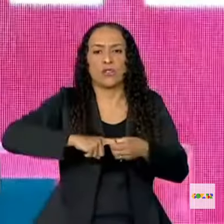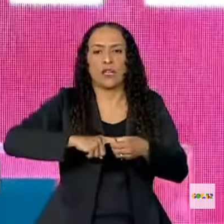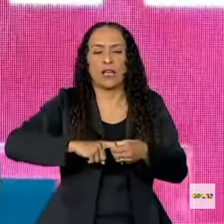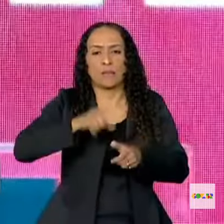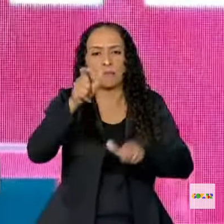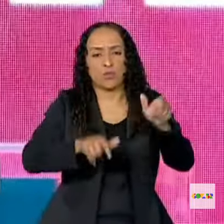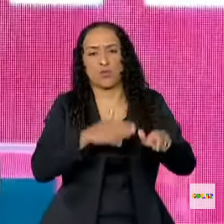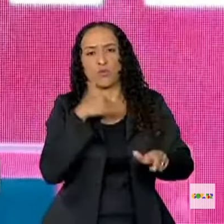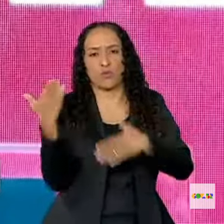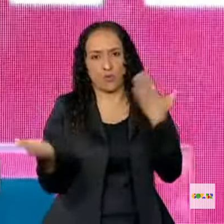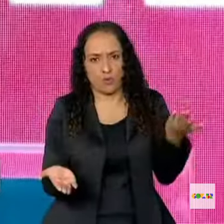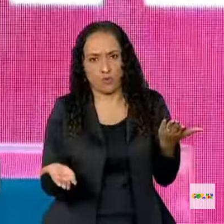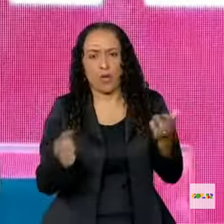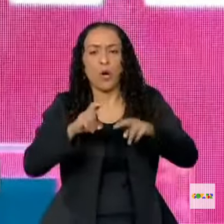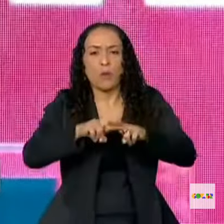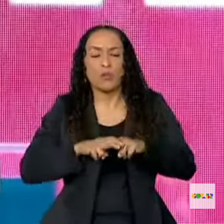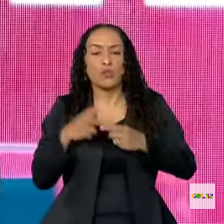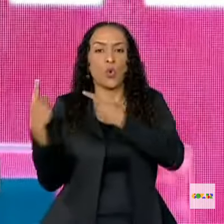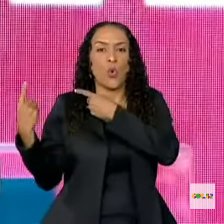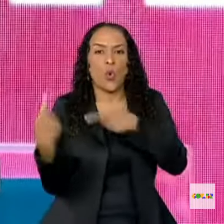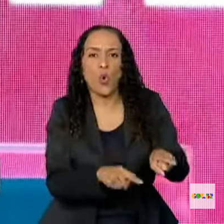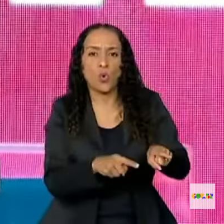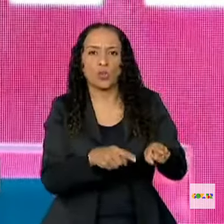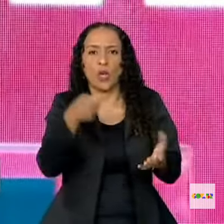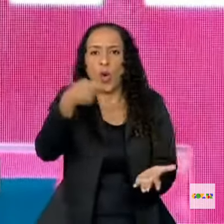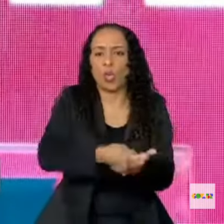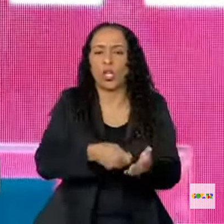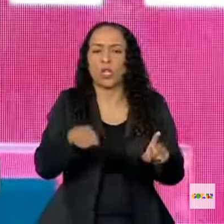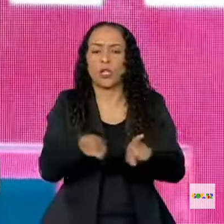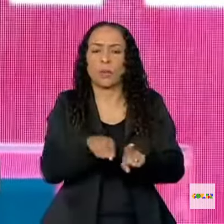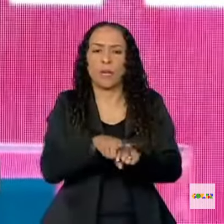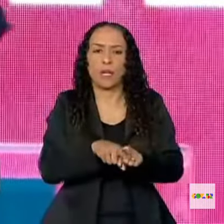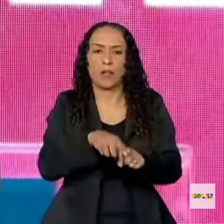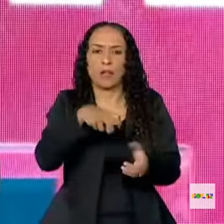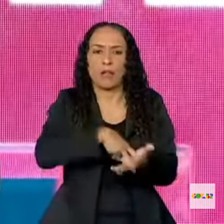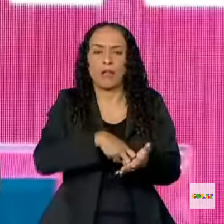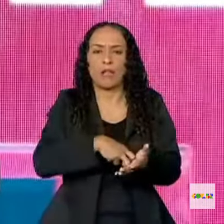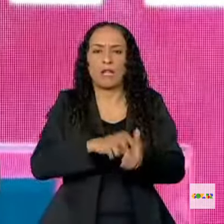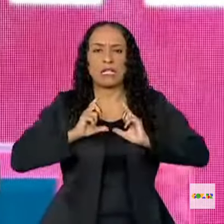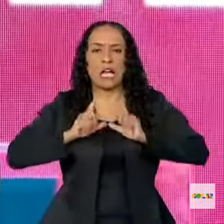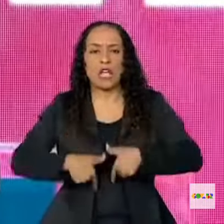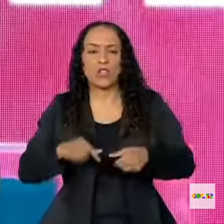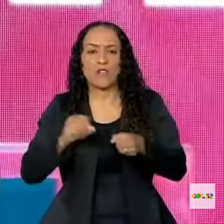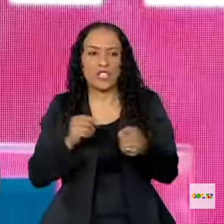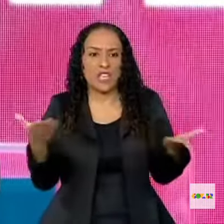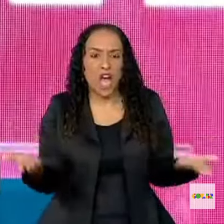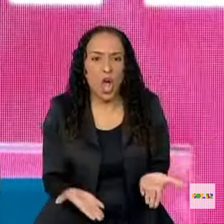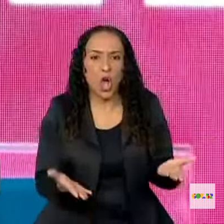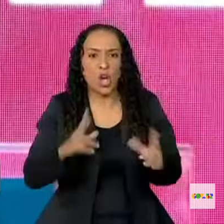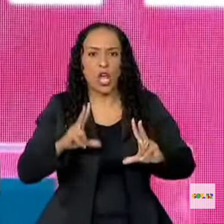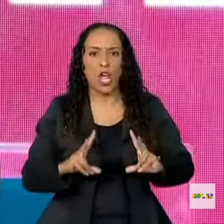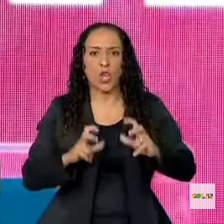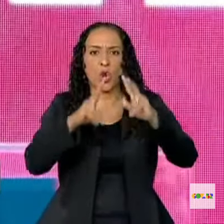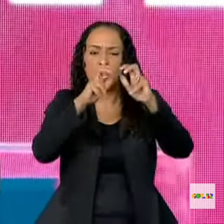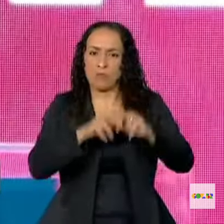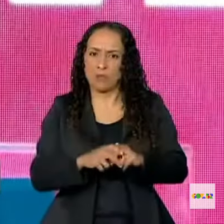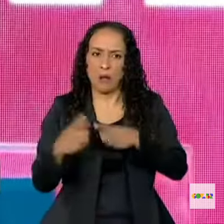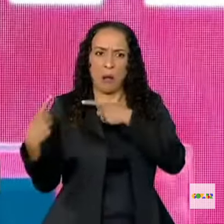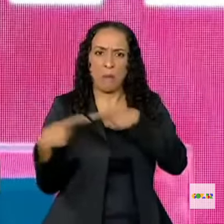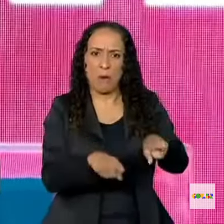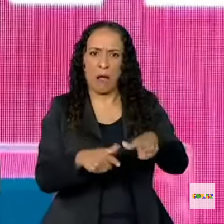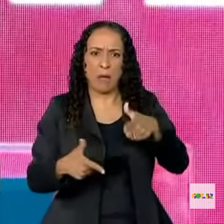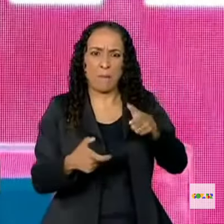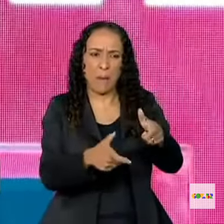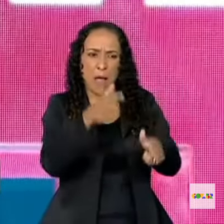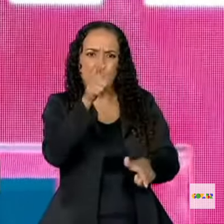destruída é por isso que eu sou contra e condeno o que Israel tá fazendo no Líbano agora atacando e matando